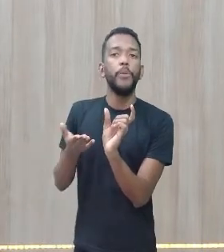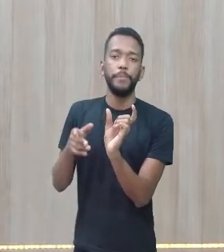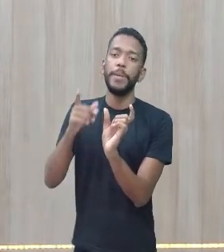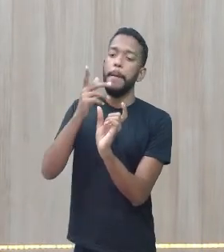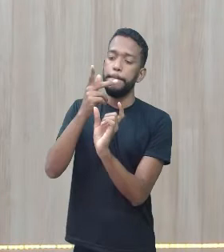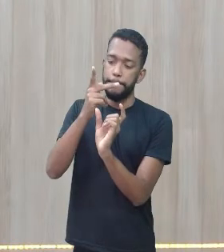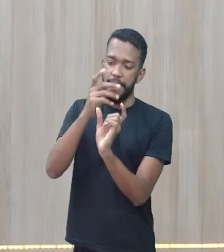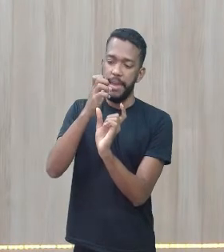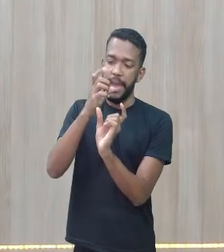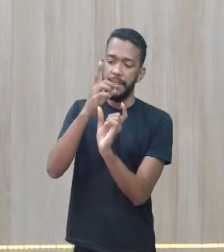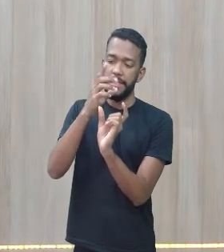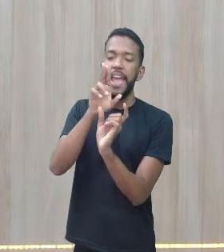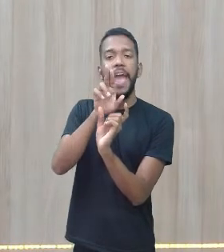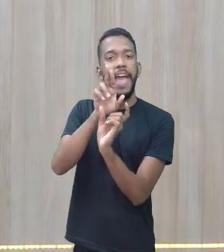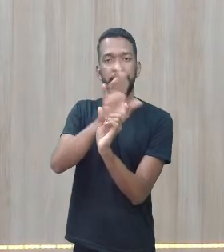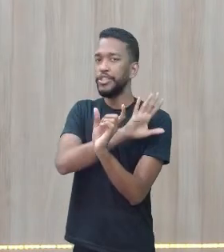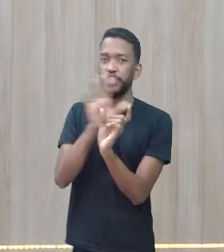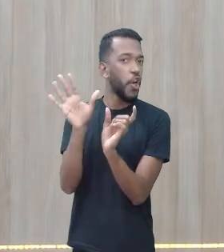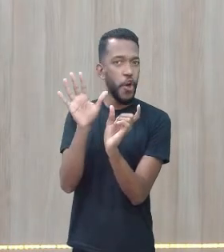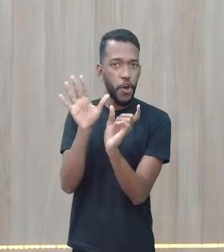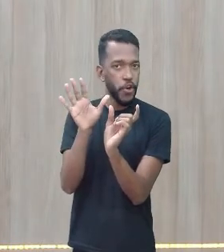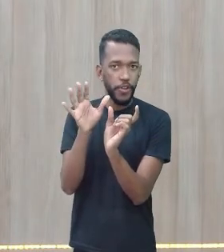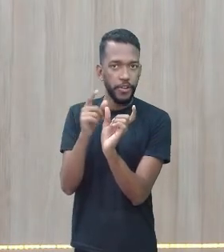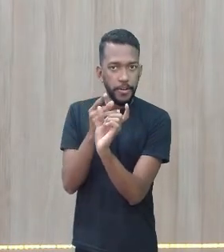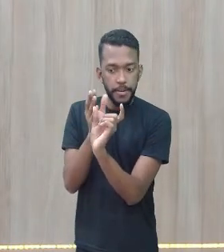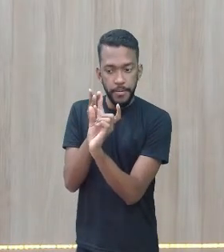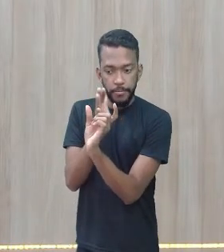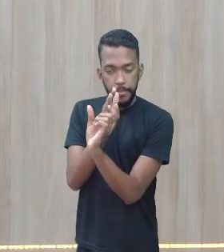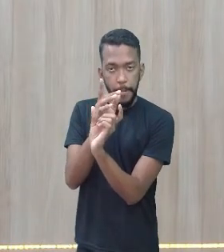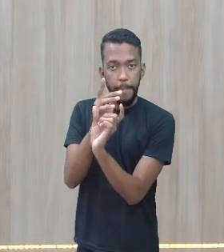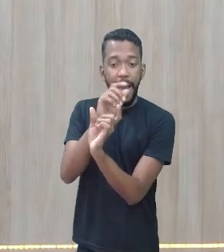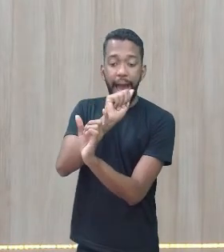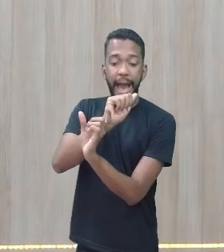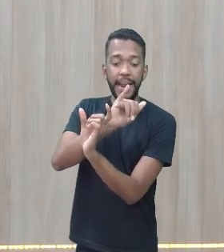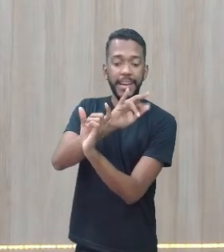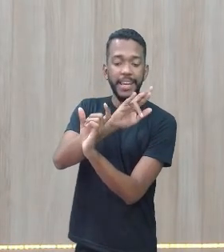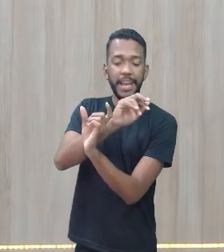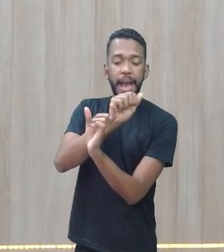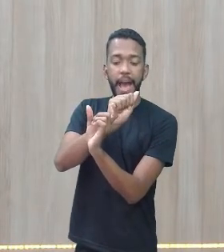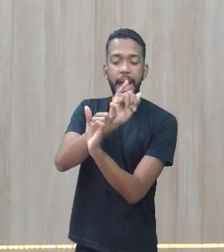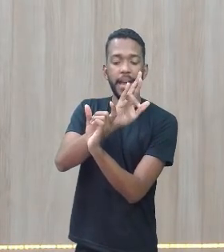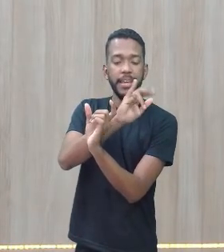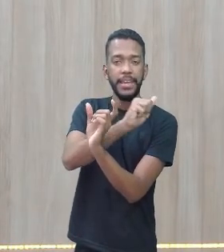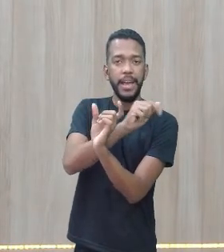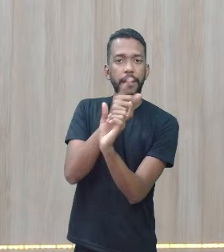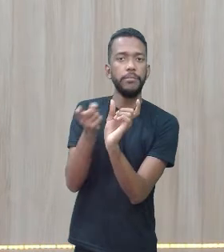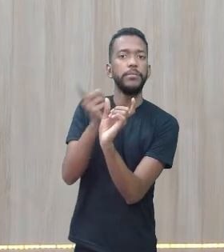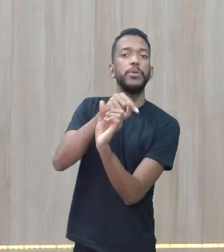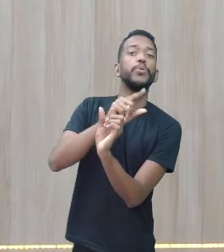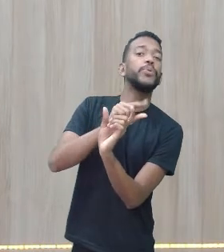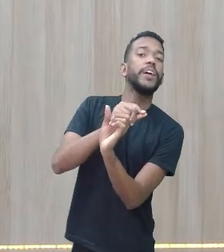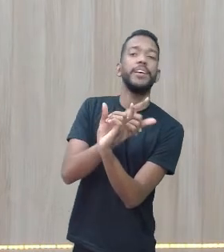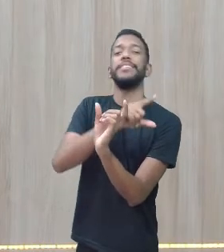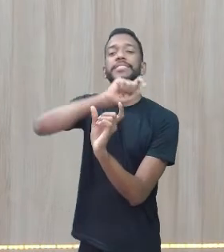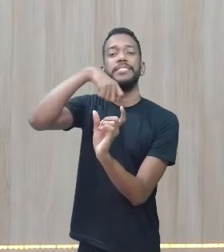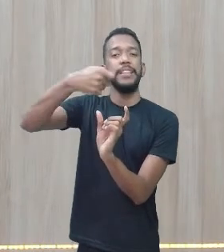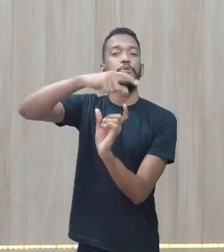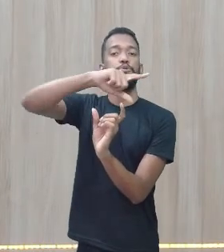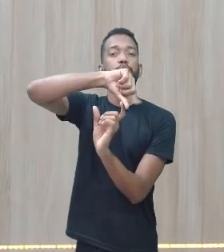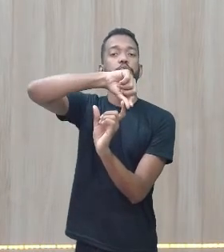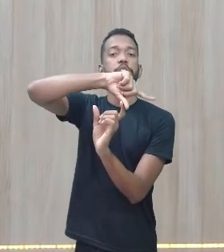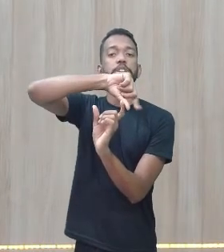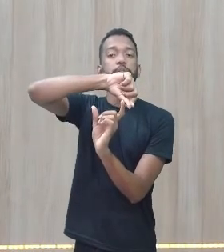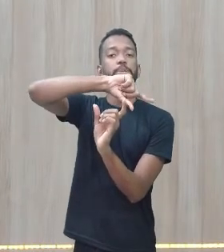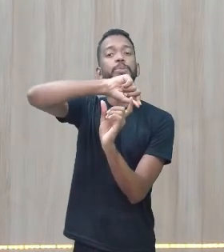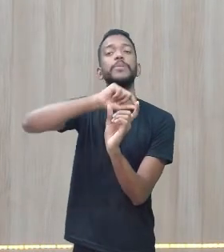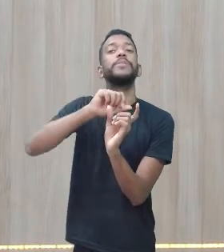o R, não é pedre. E aí, aria é o sufixo, não é? Então, a partir da palavra